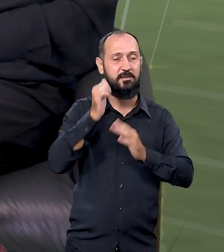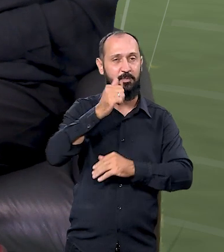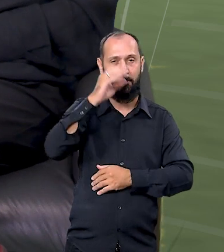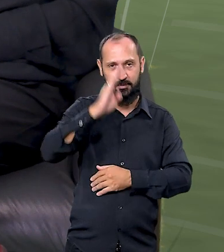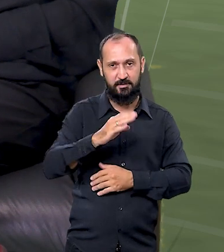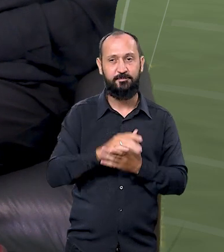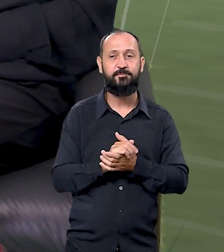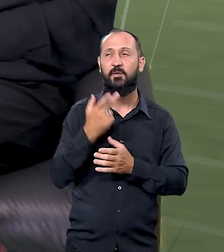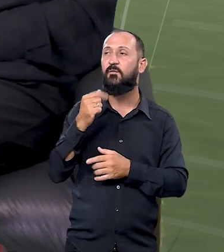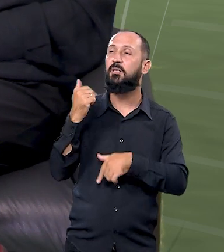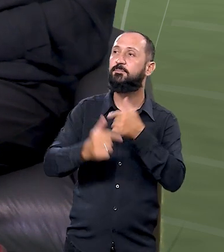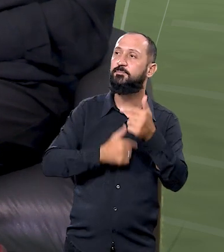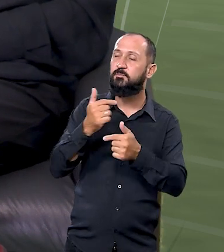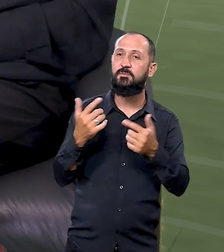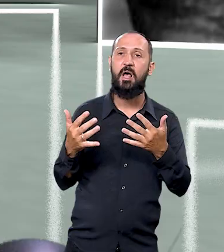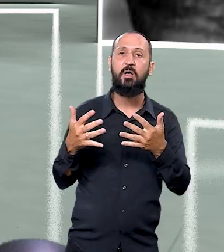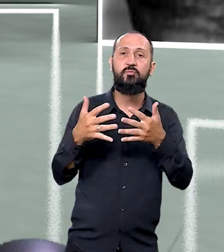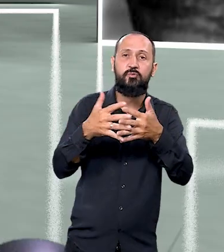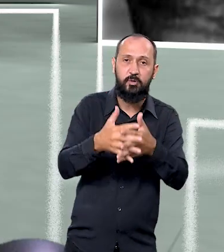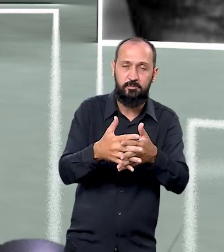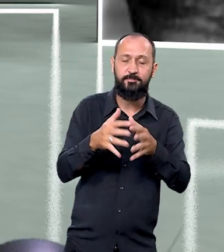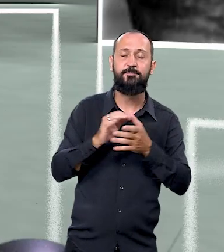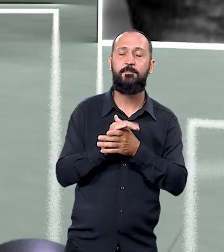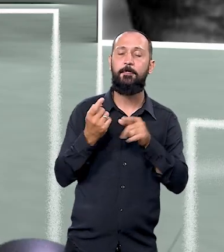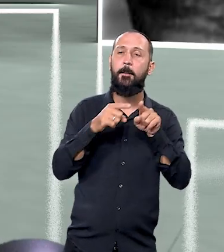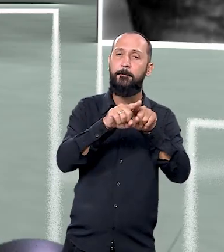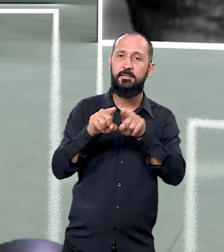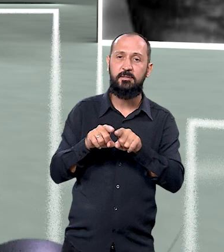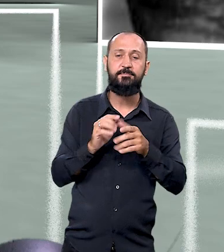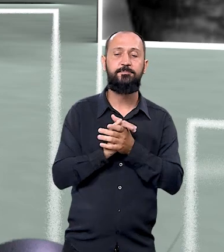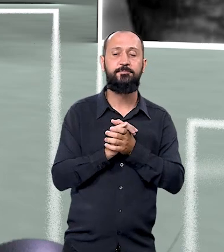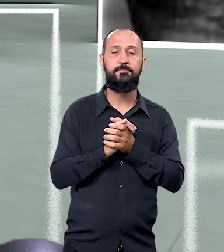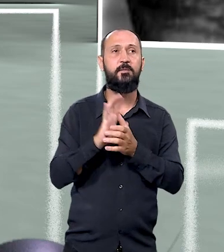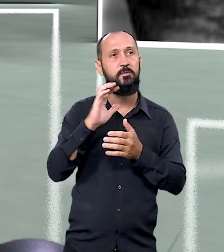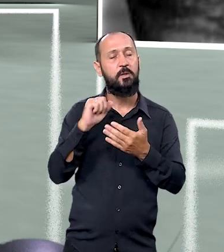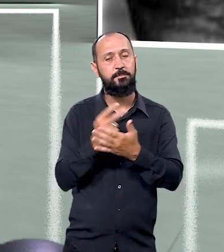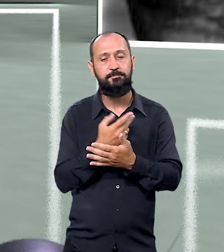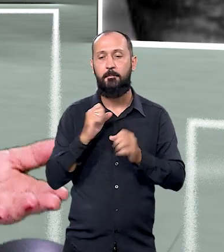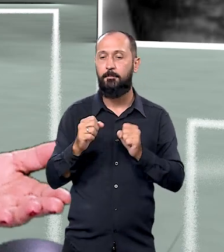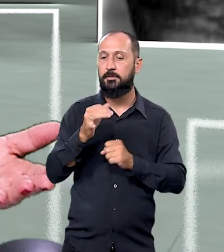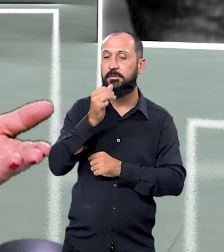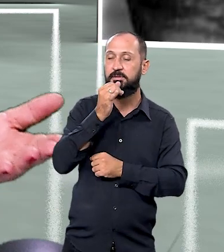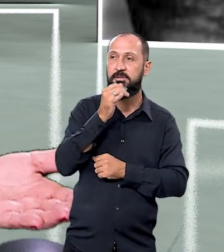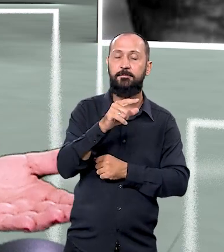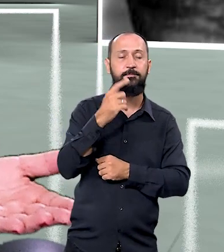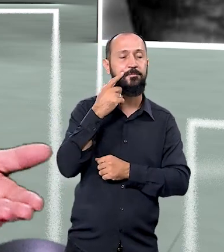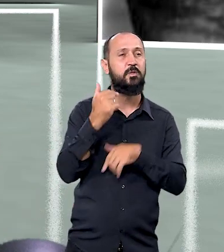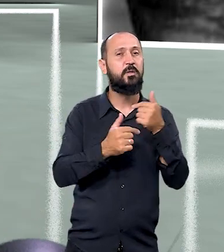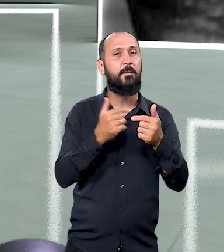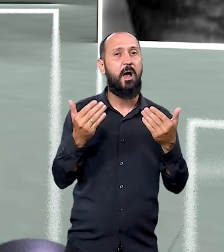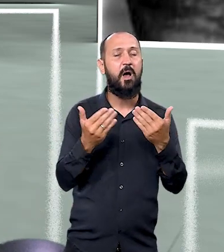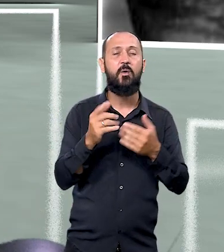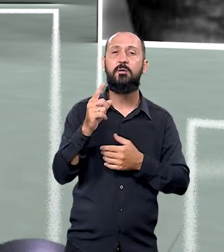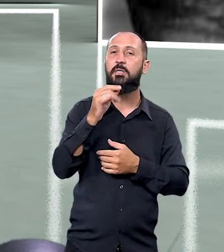falado muito em trabalhar transversalmente e em parceria, né? Isso. E isso tem acontecido. Eu posso dar um exemplo do teu trabalho